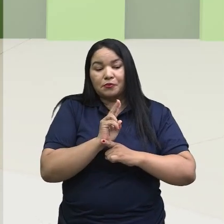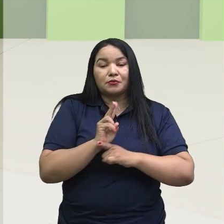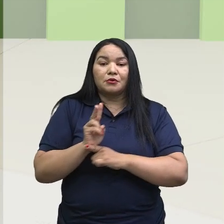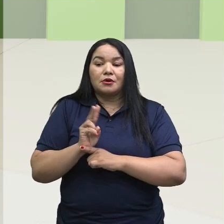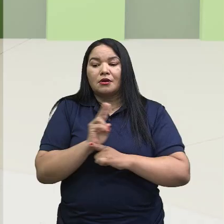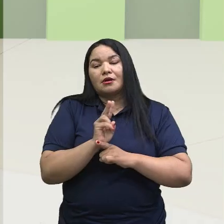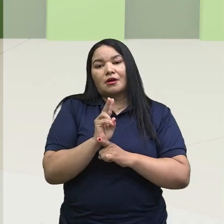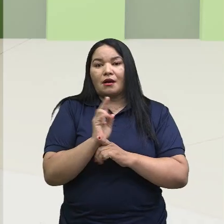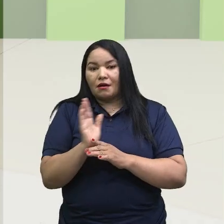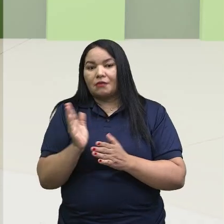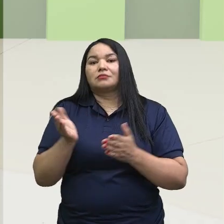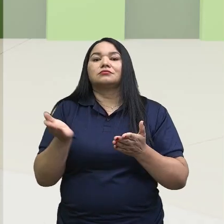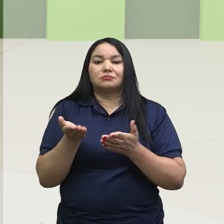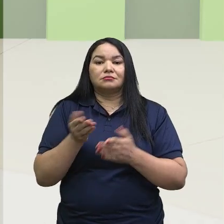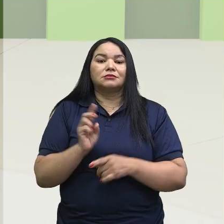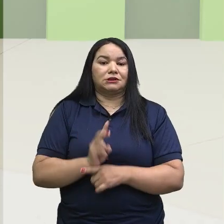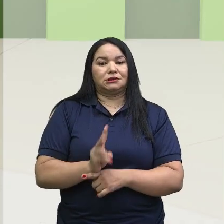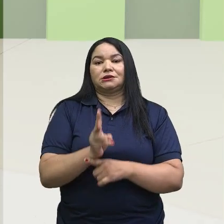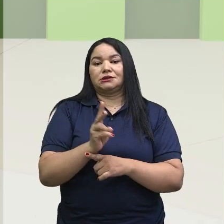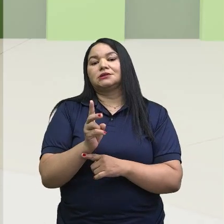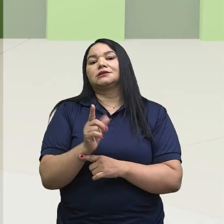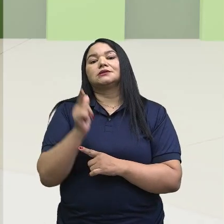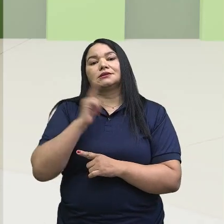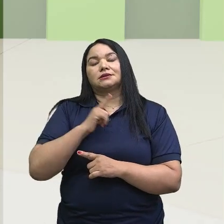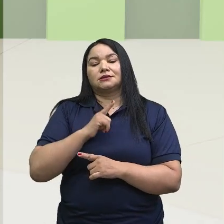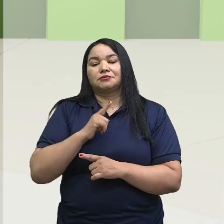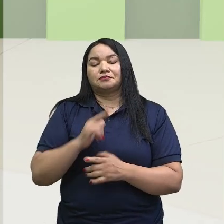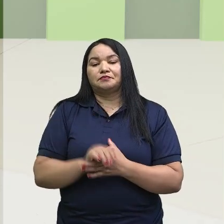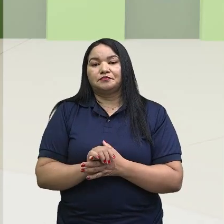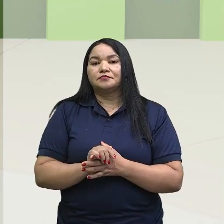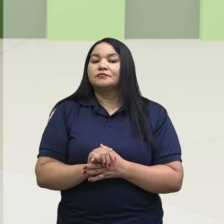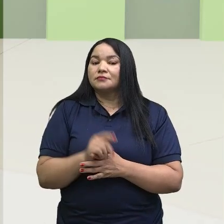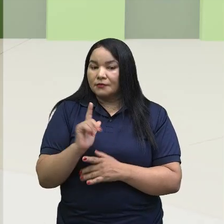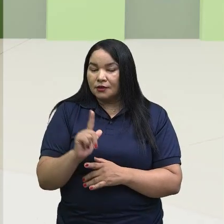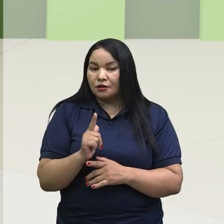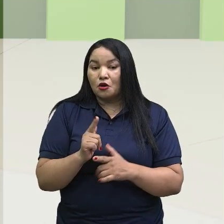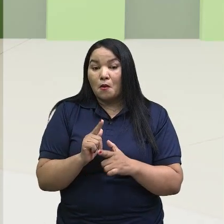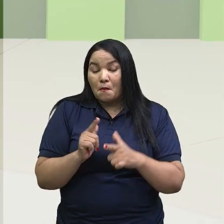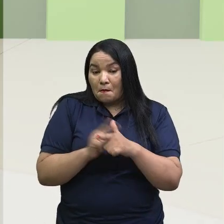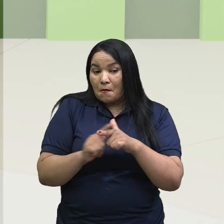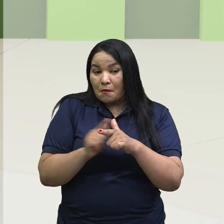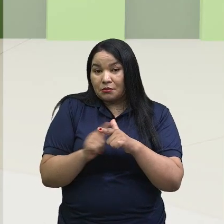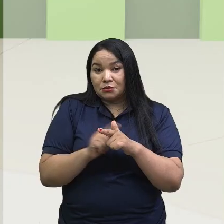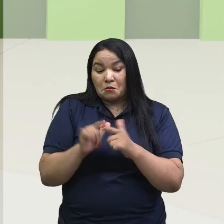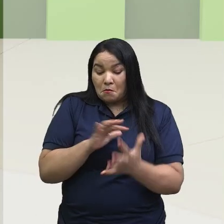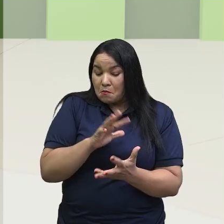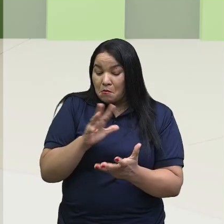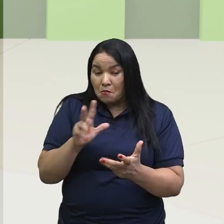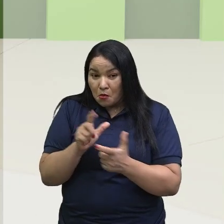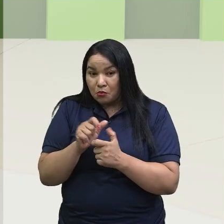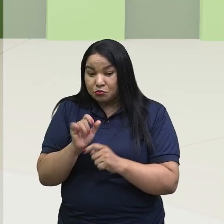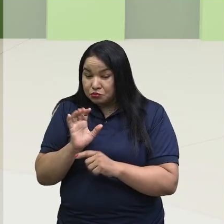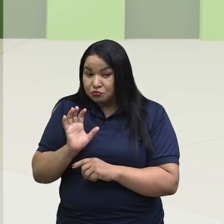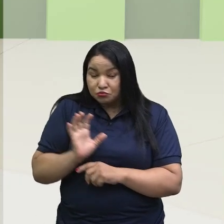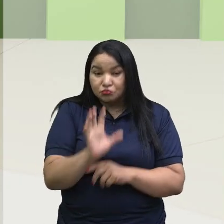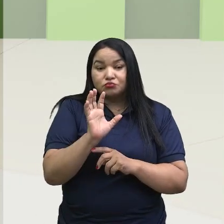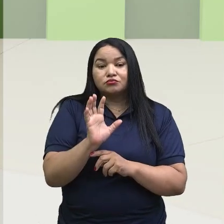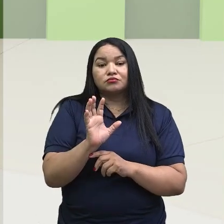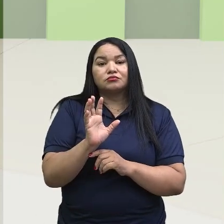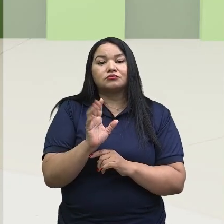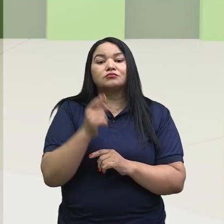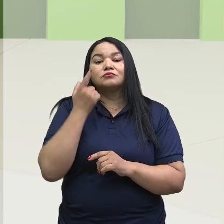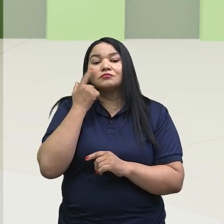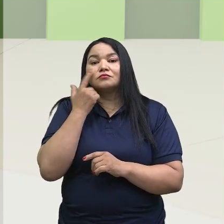então. Só para você ter uma ideia de quanto isso atingiu em relação ao mundo, eu tenho uma imagem aqui para mostrar